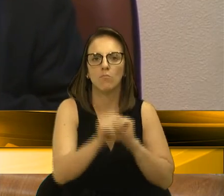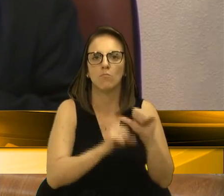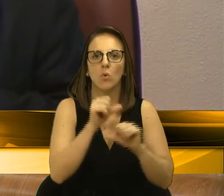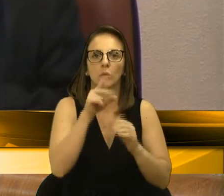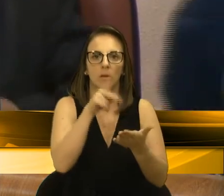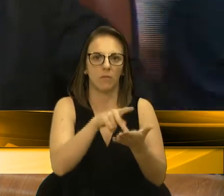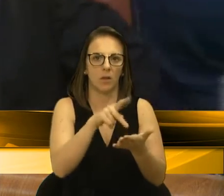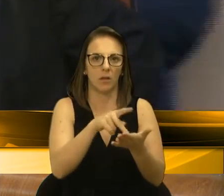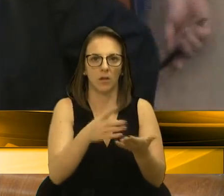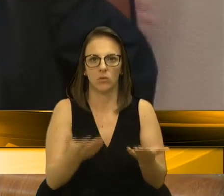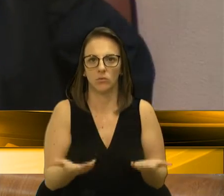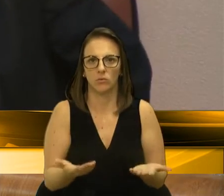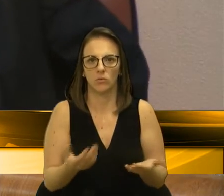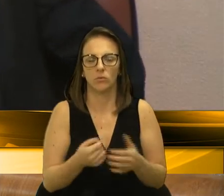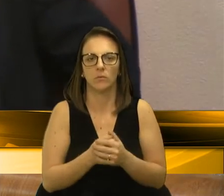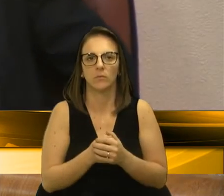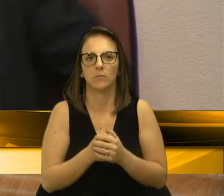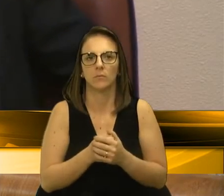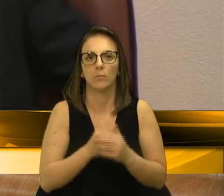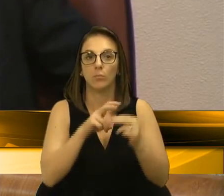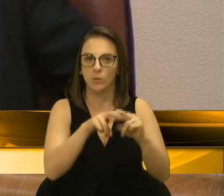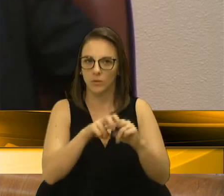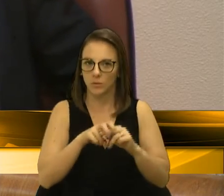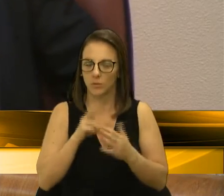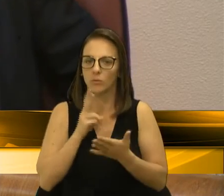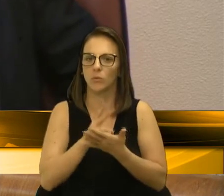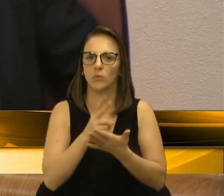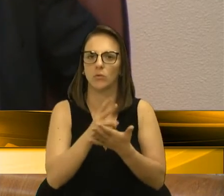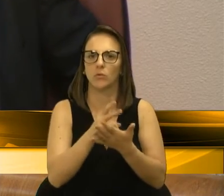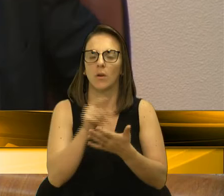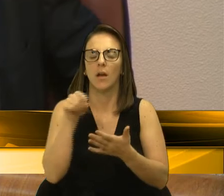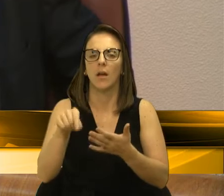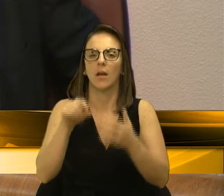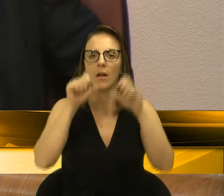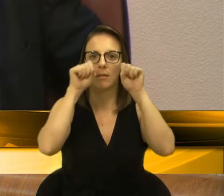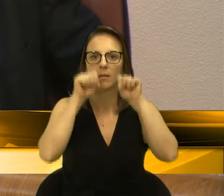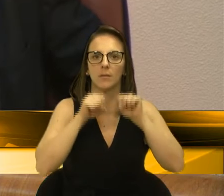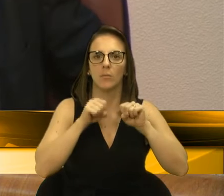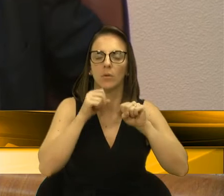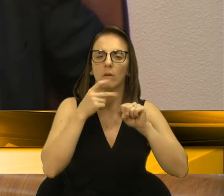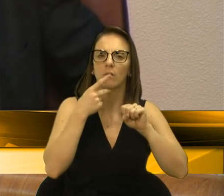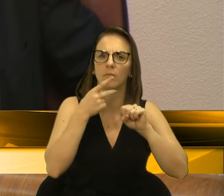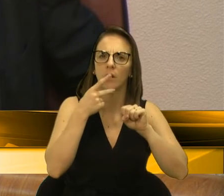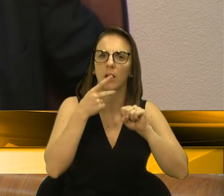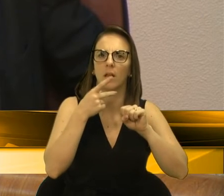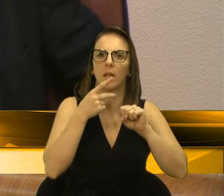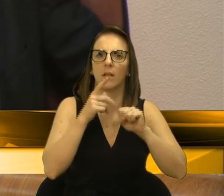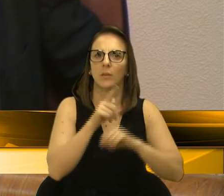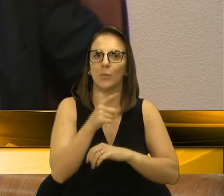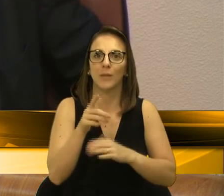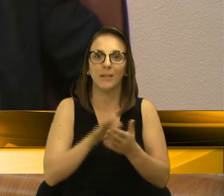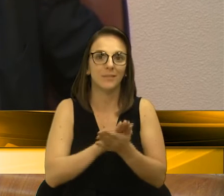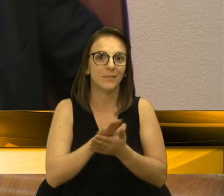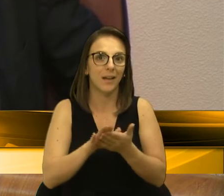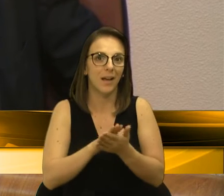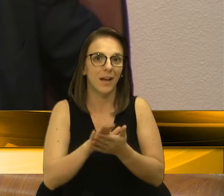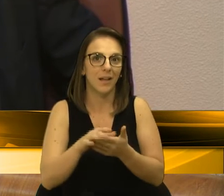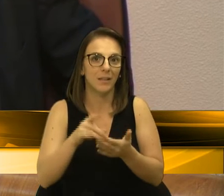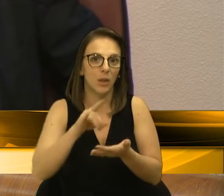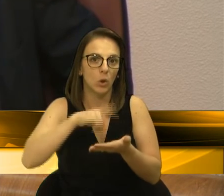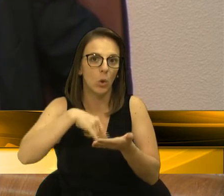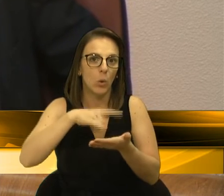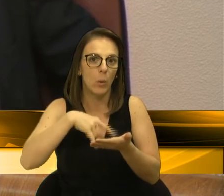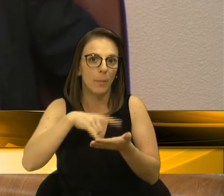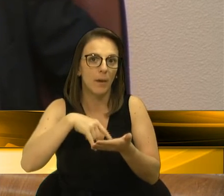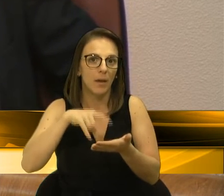fatos. Mas, adiante, a mesma depoente afirma que não houve resolução emitida pelo Conselho, mesmo sendo